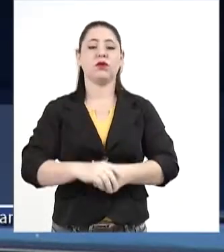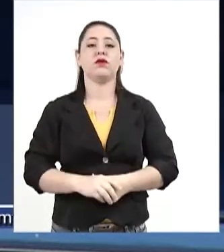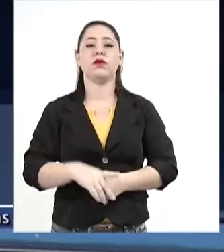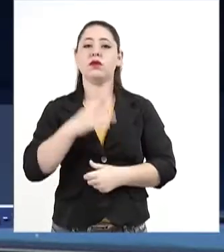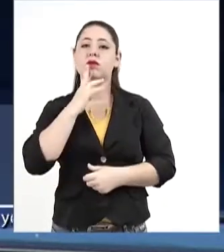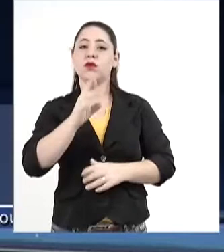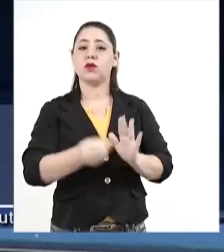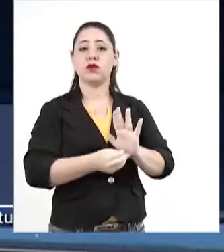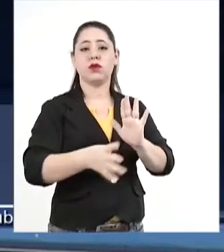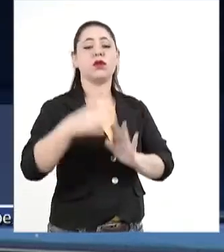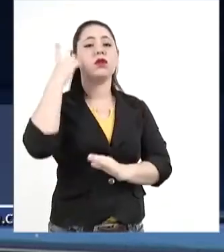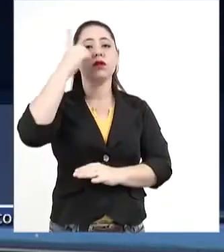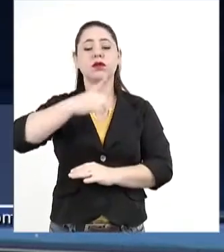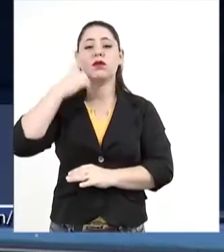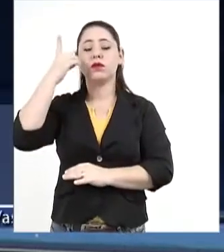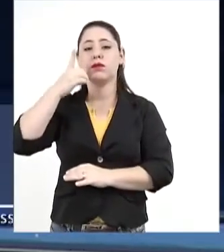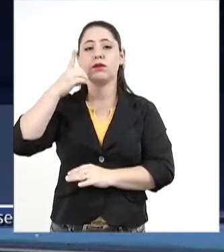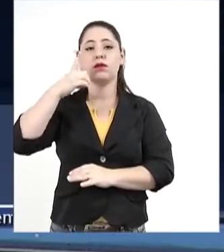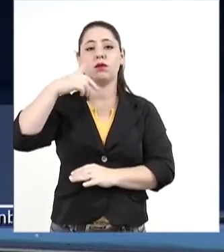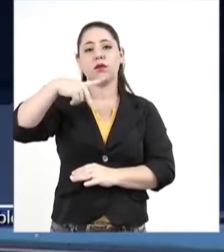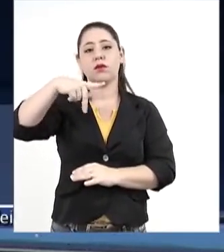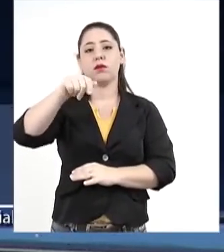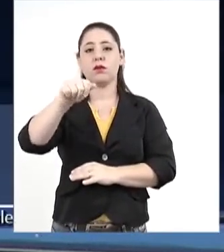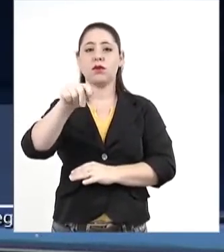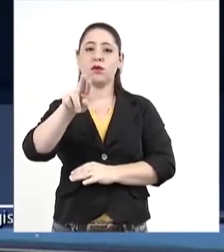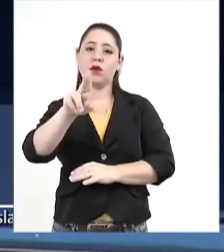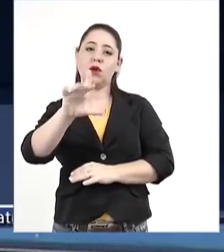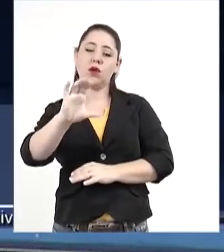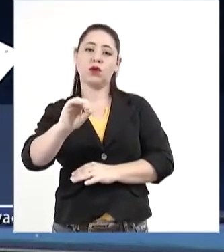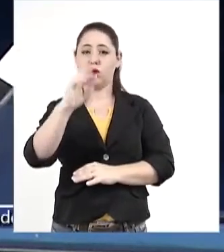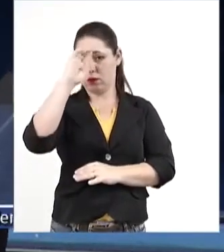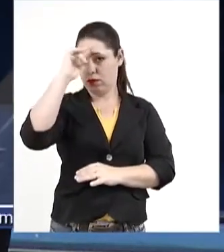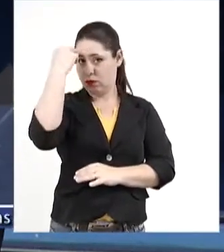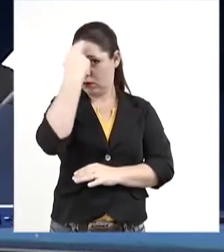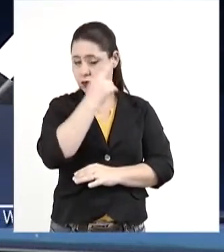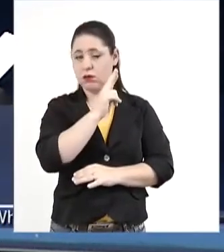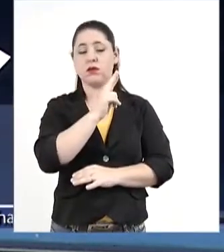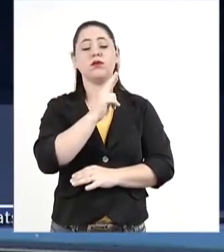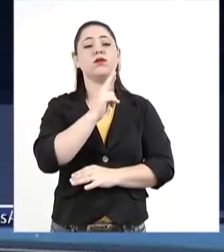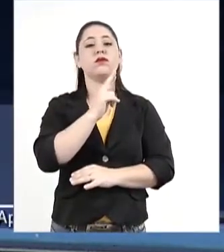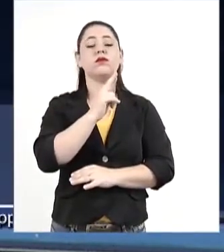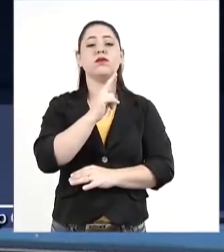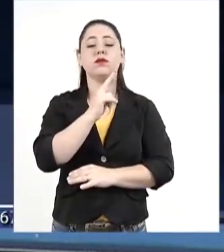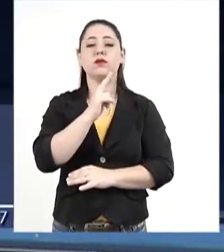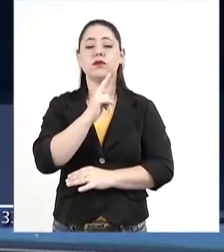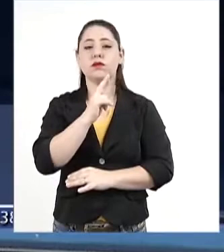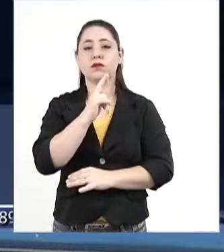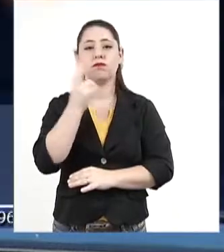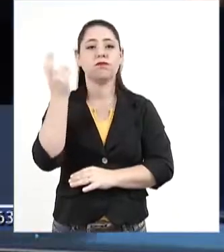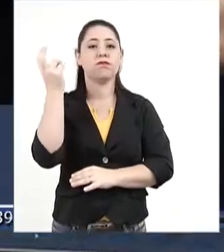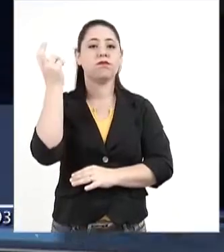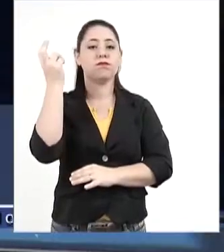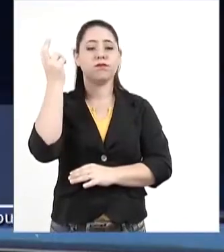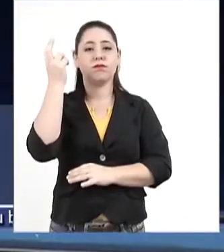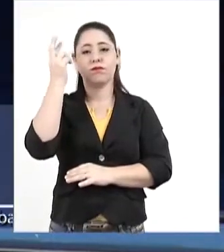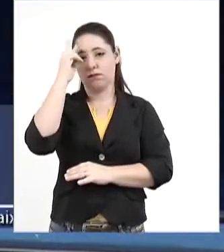respondendo a indicação do deputado Paulo Silfe, professor Rinaldo, Cabalmir, Márcio Fernandes,